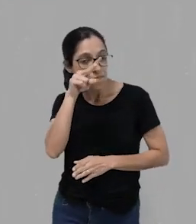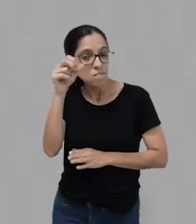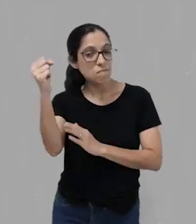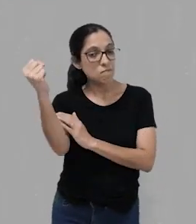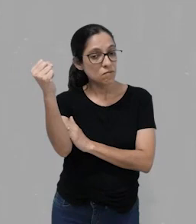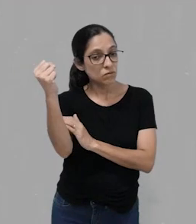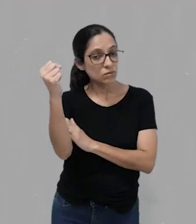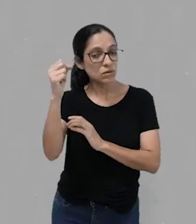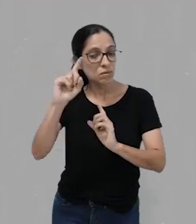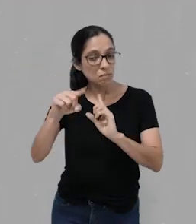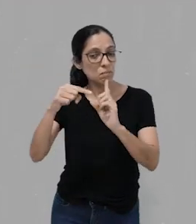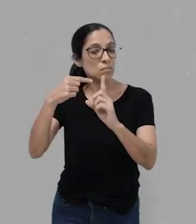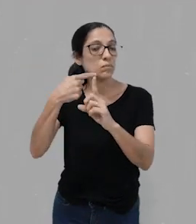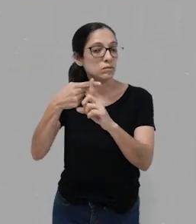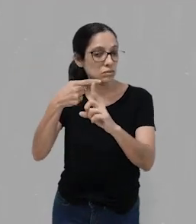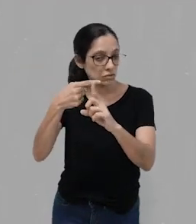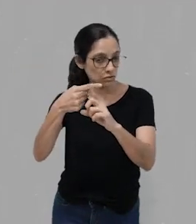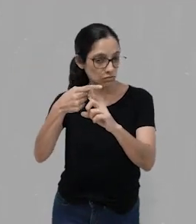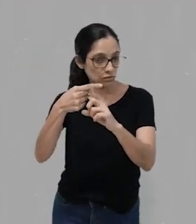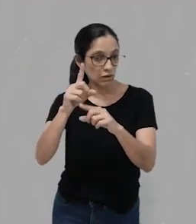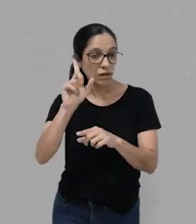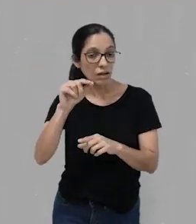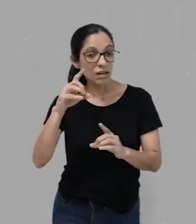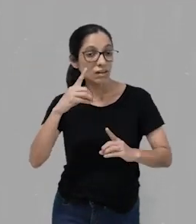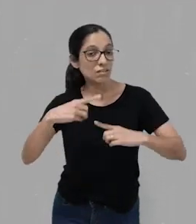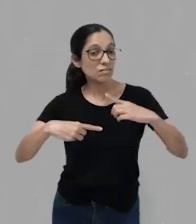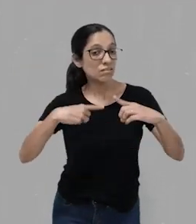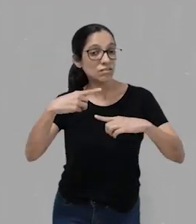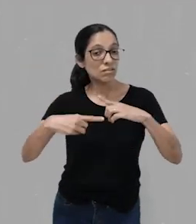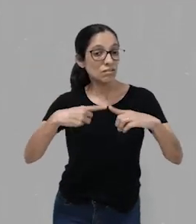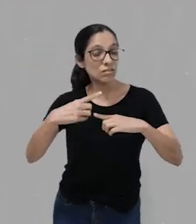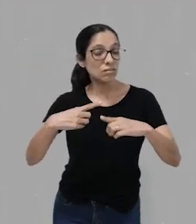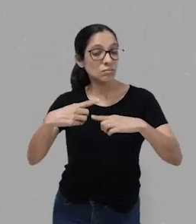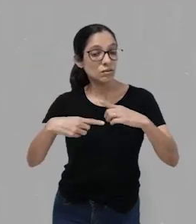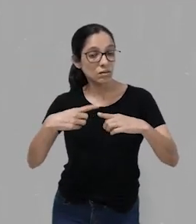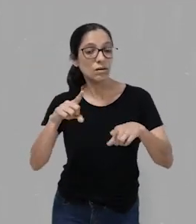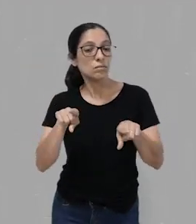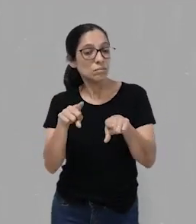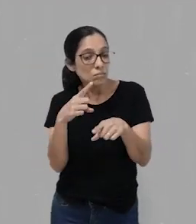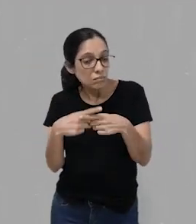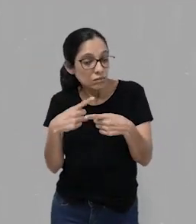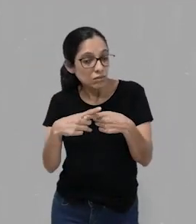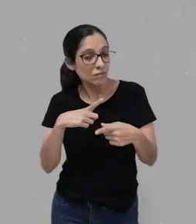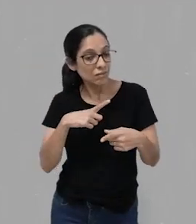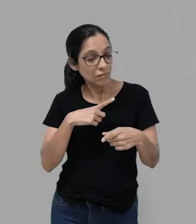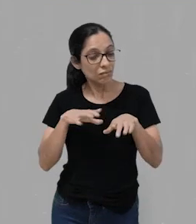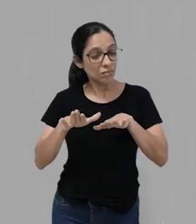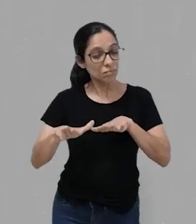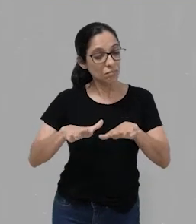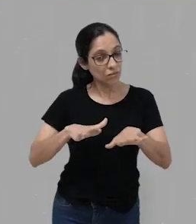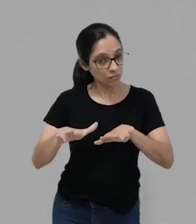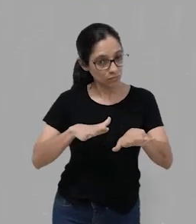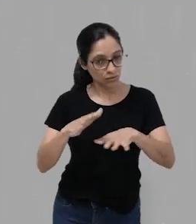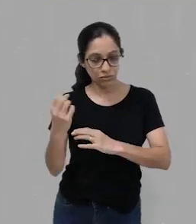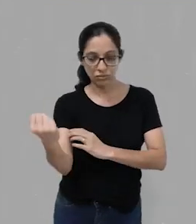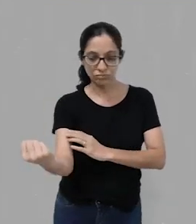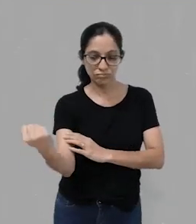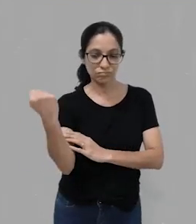força positiva. Ela é dinâmica por quê? Porque existe movimento. Tá certo? Isso